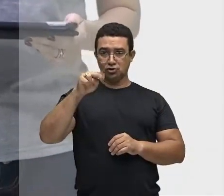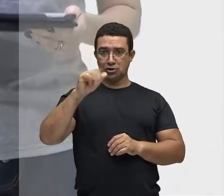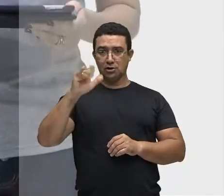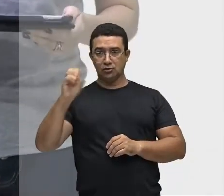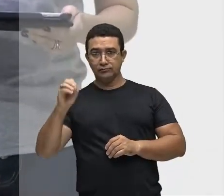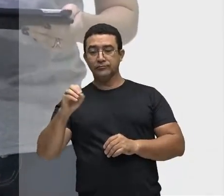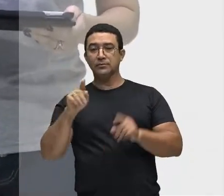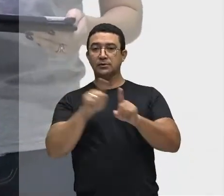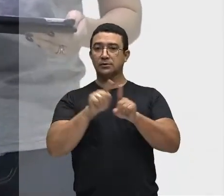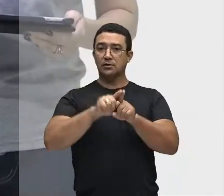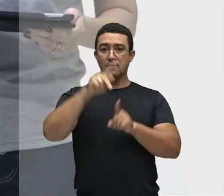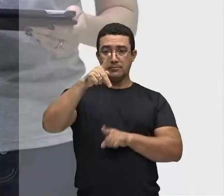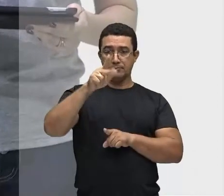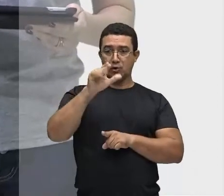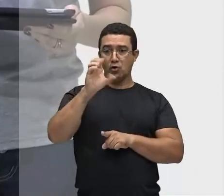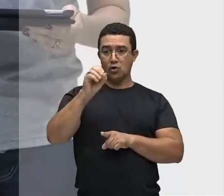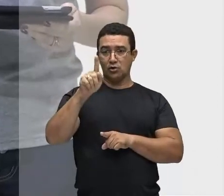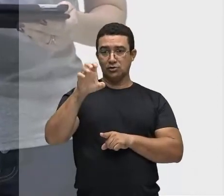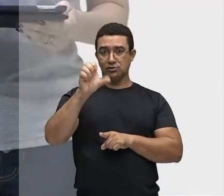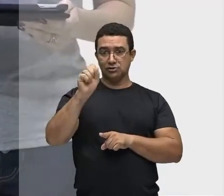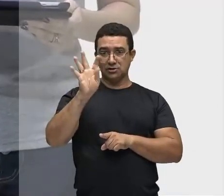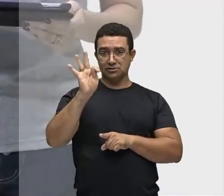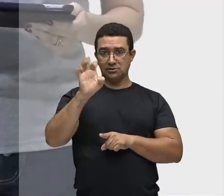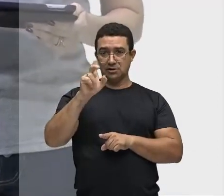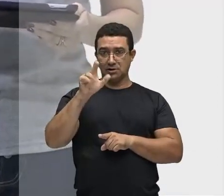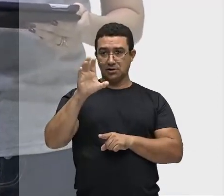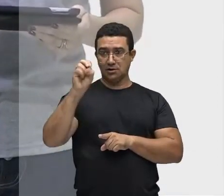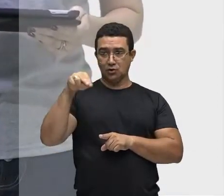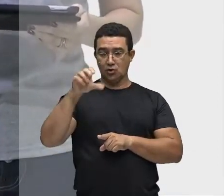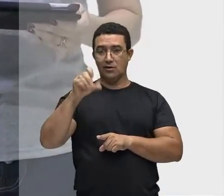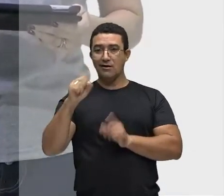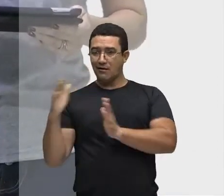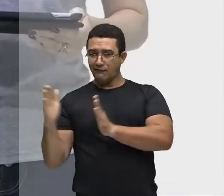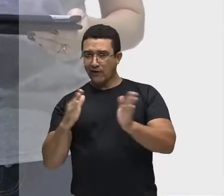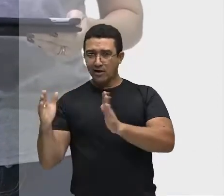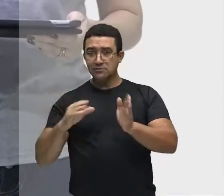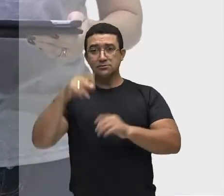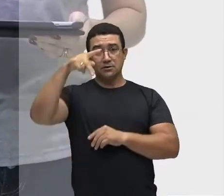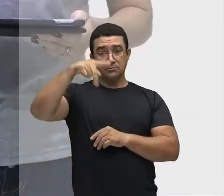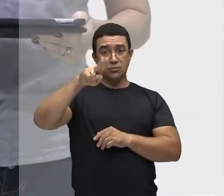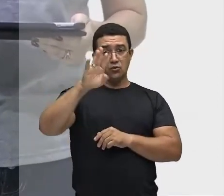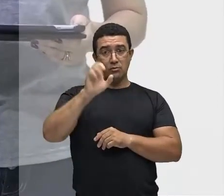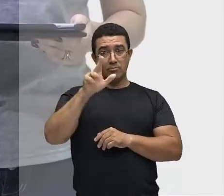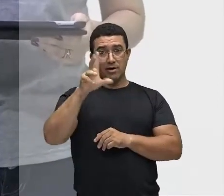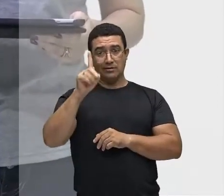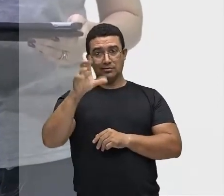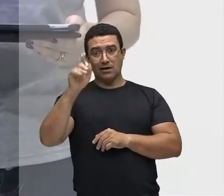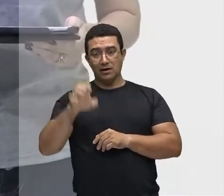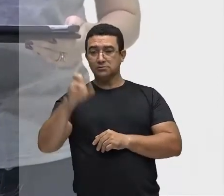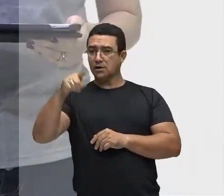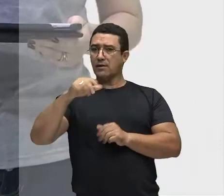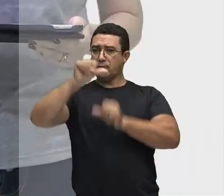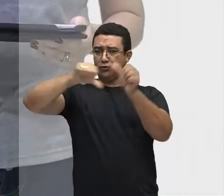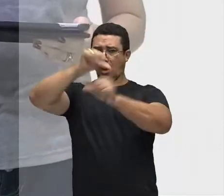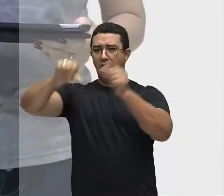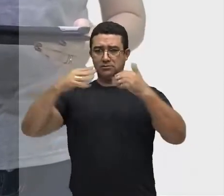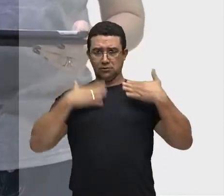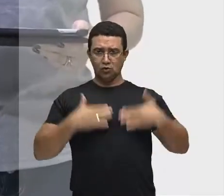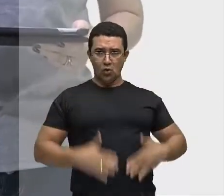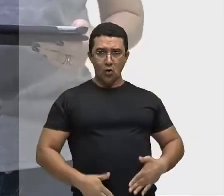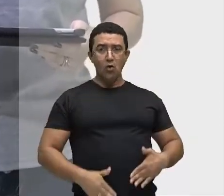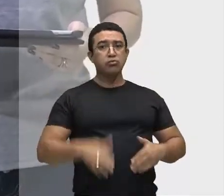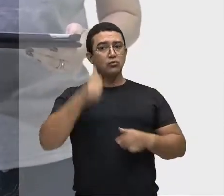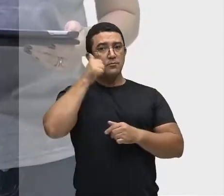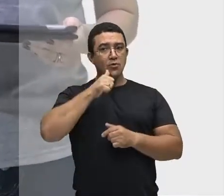É importante ressaltar que na puberdade nós temos as mudanças físicas no corpo da mulher e também